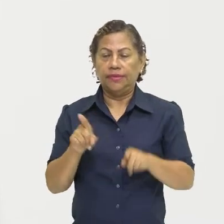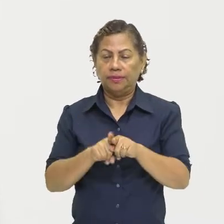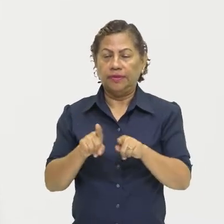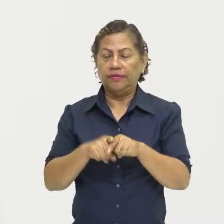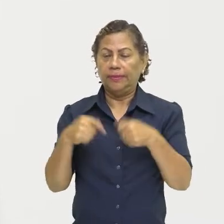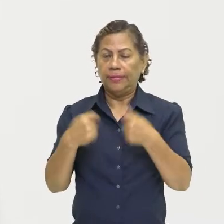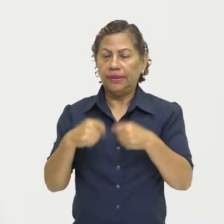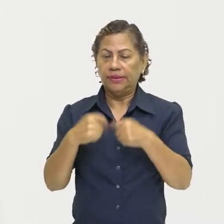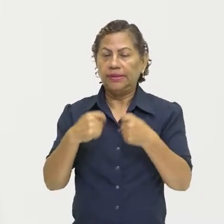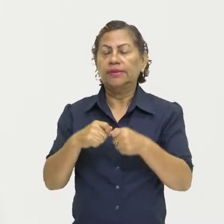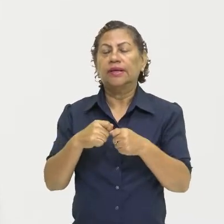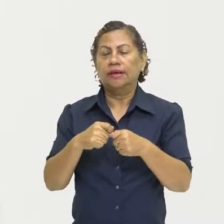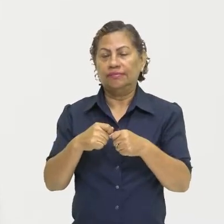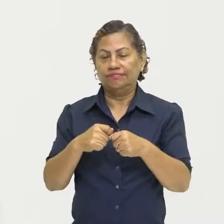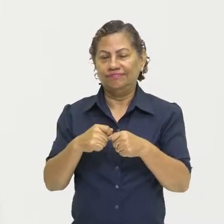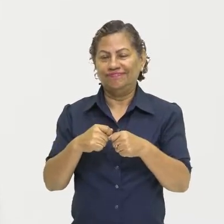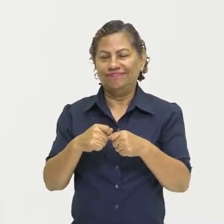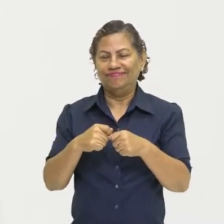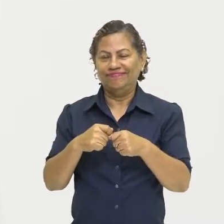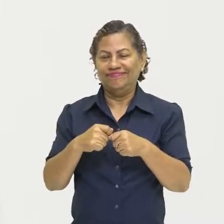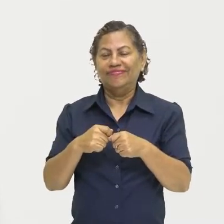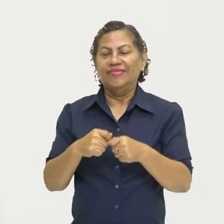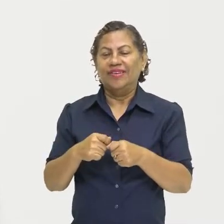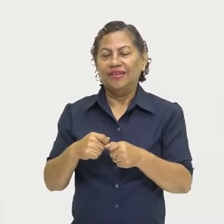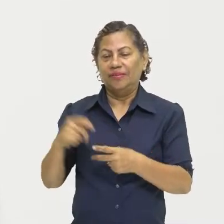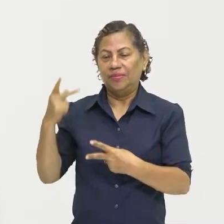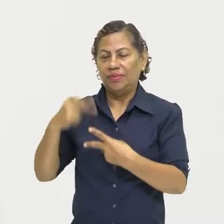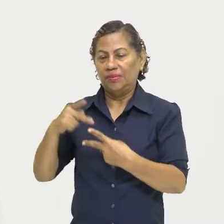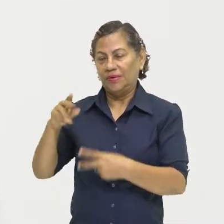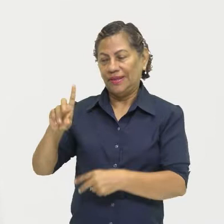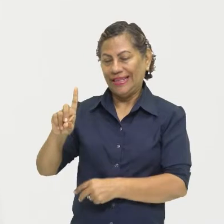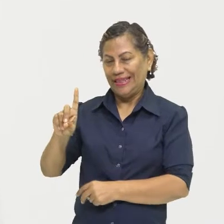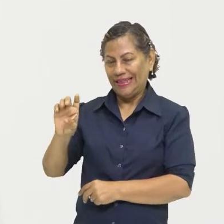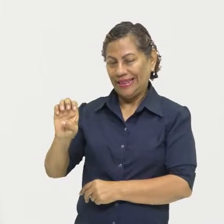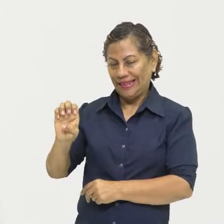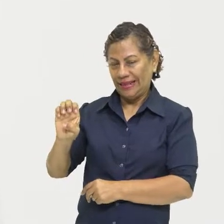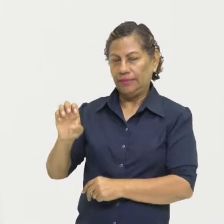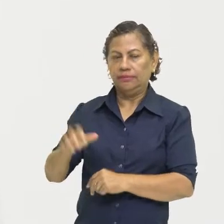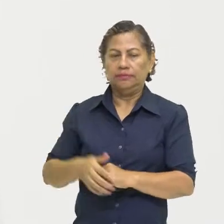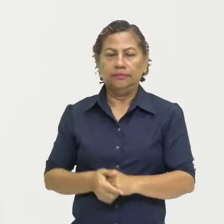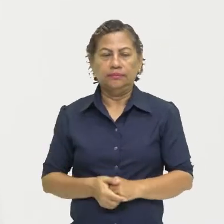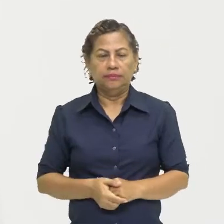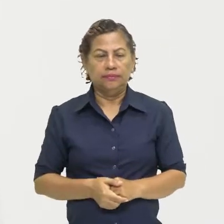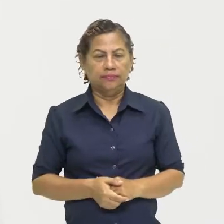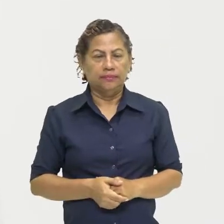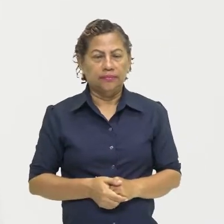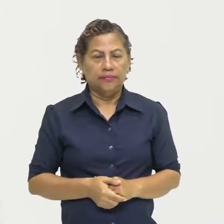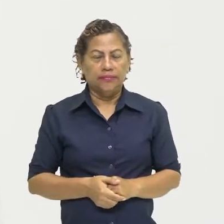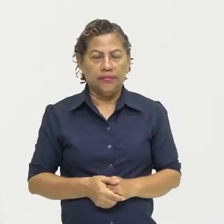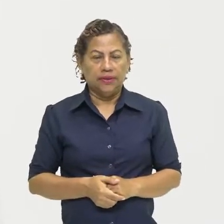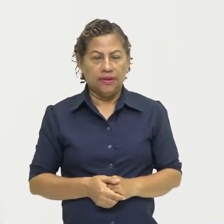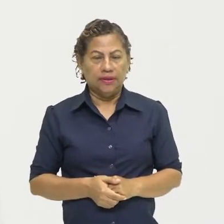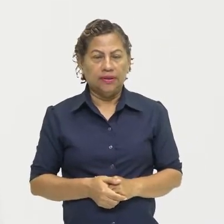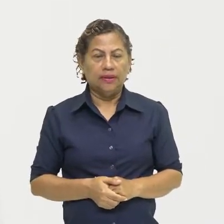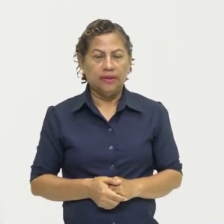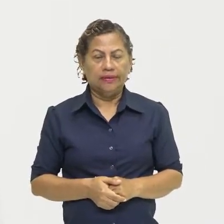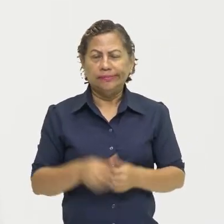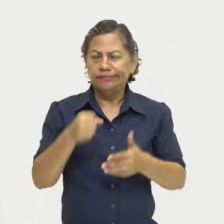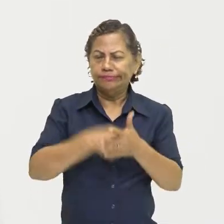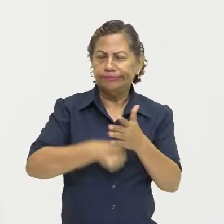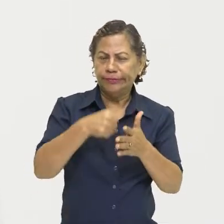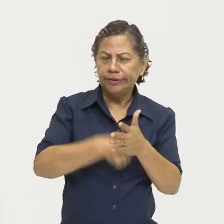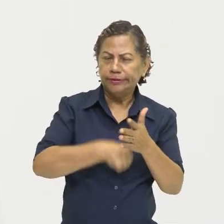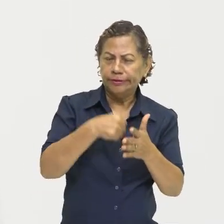de. O verbo insistir, também ele é um verbo transitivo indireto. Quem insiste, insiste em algo. Quando